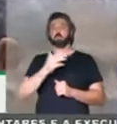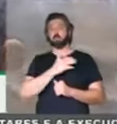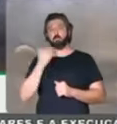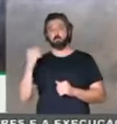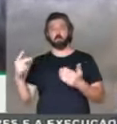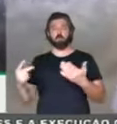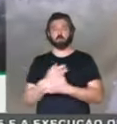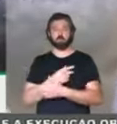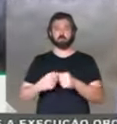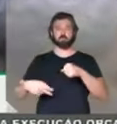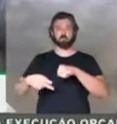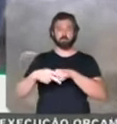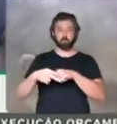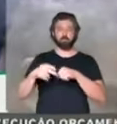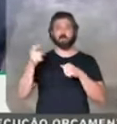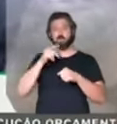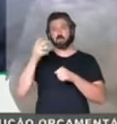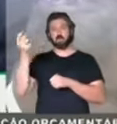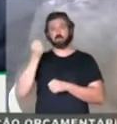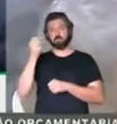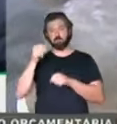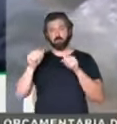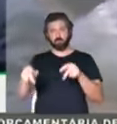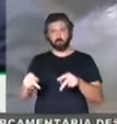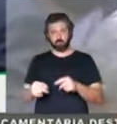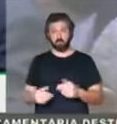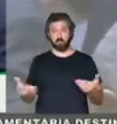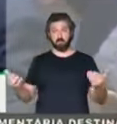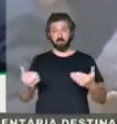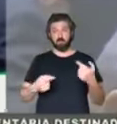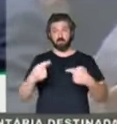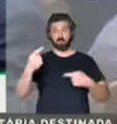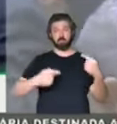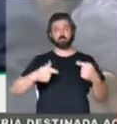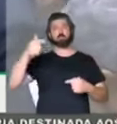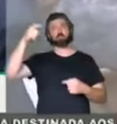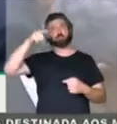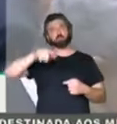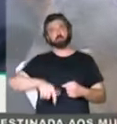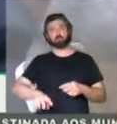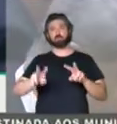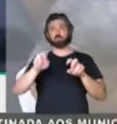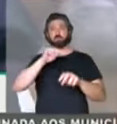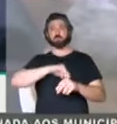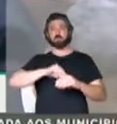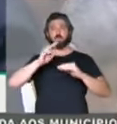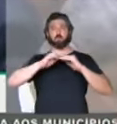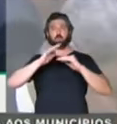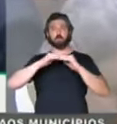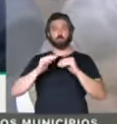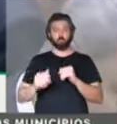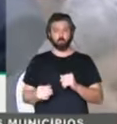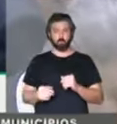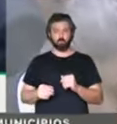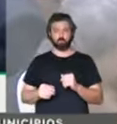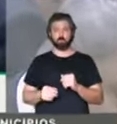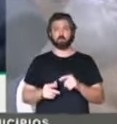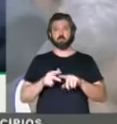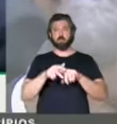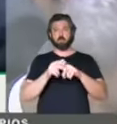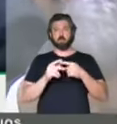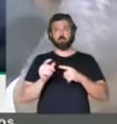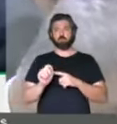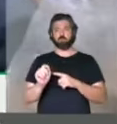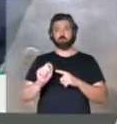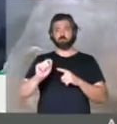em questão de aposentadoria. E agora nós estamos debatendo outra vez a questão do salário mínimo, numa correção